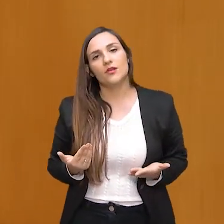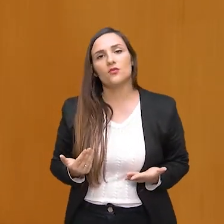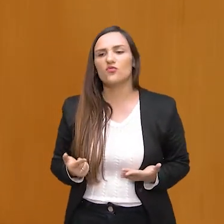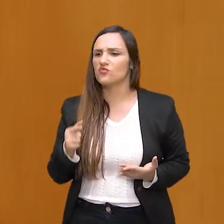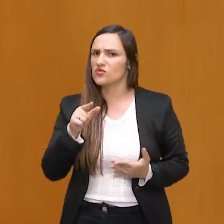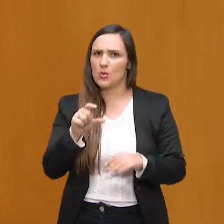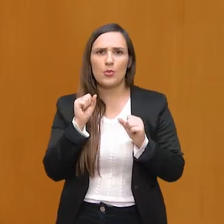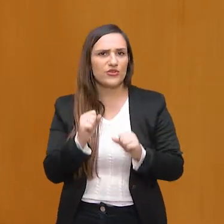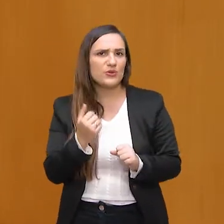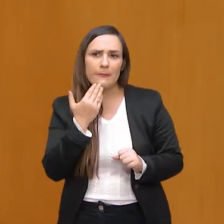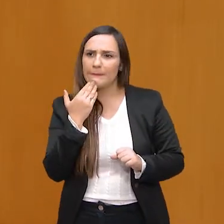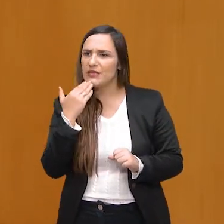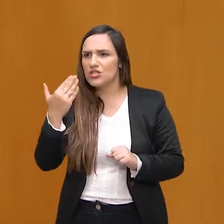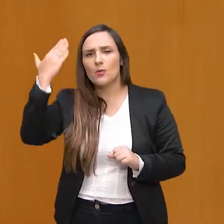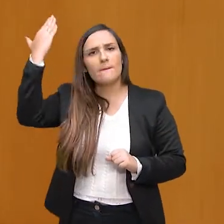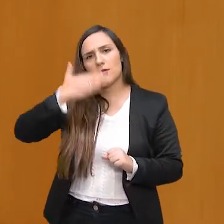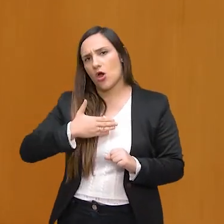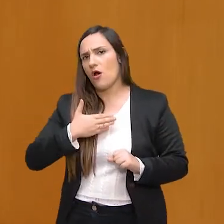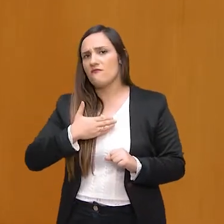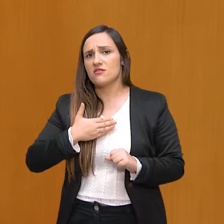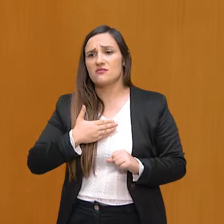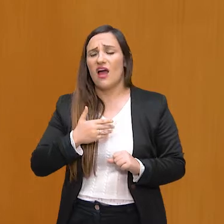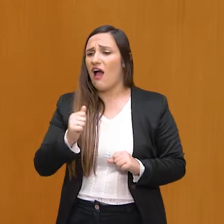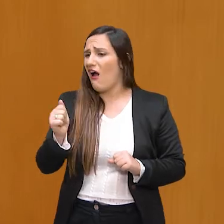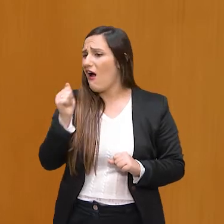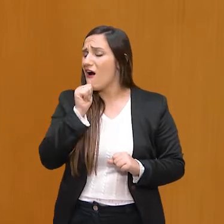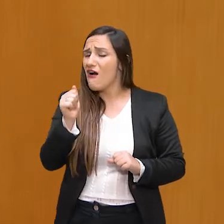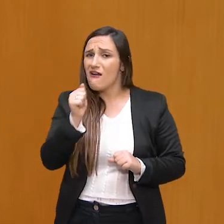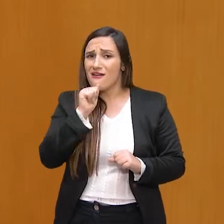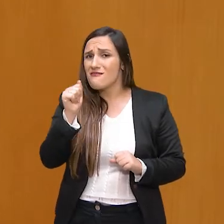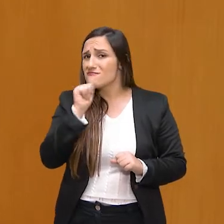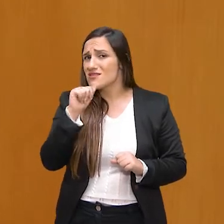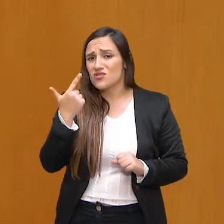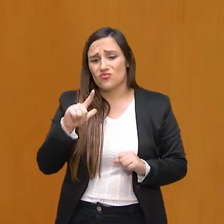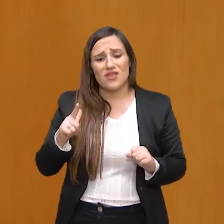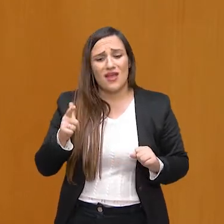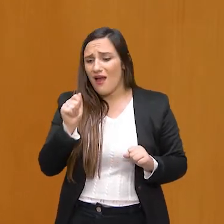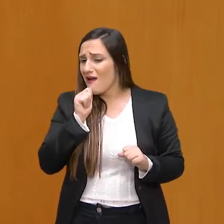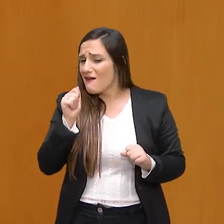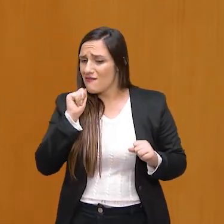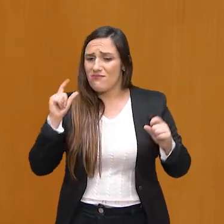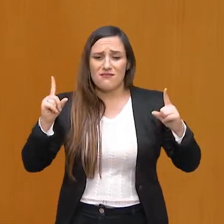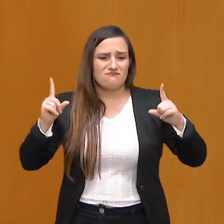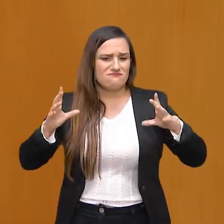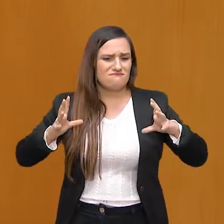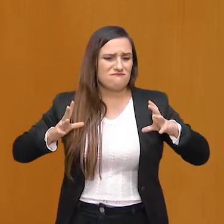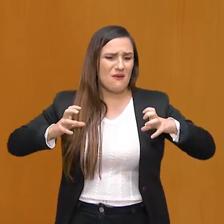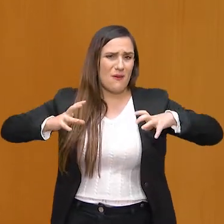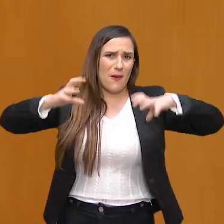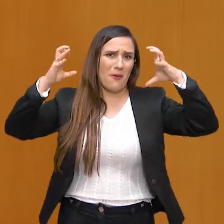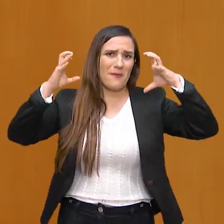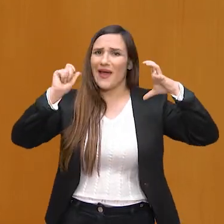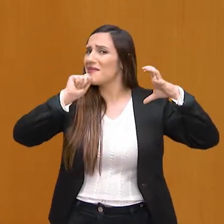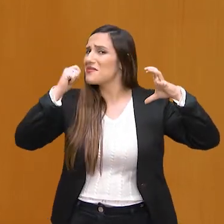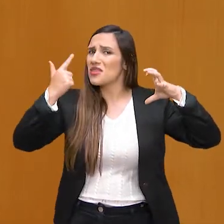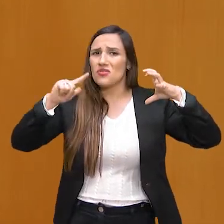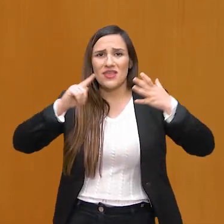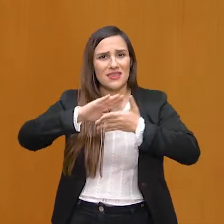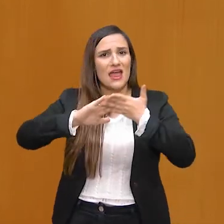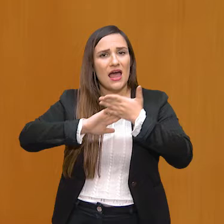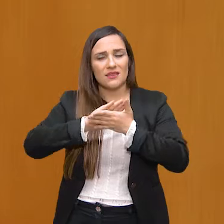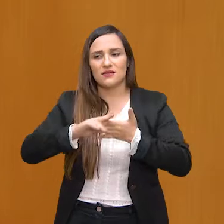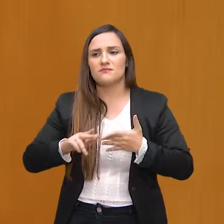buscar uma prova judicial ainda que você não tenha nenhuma lesão de direito. Por exemplo, se você quer